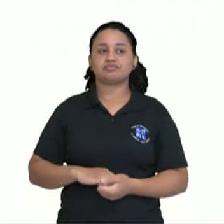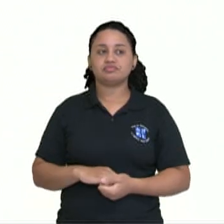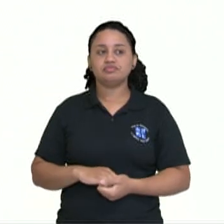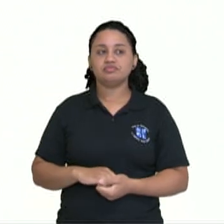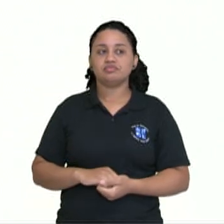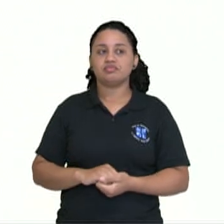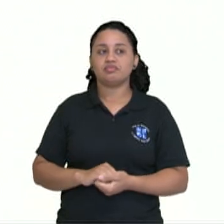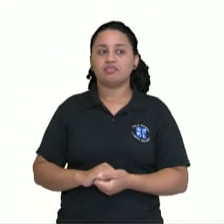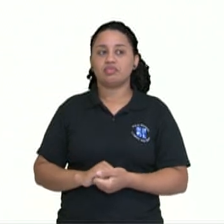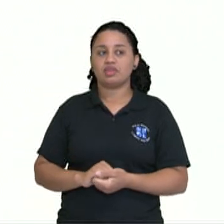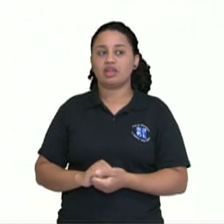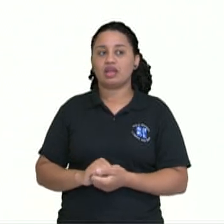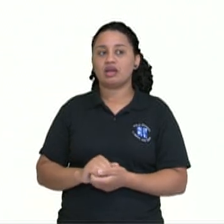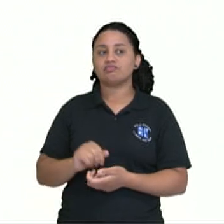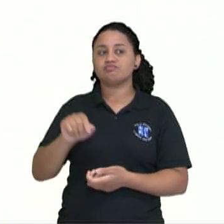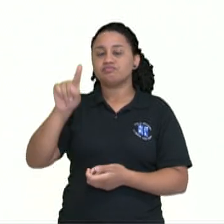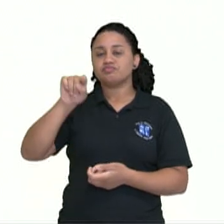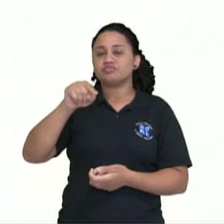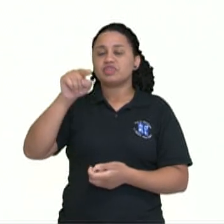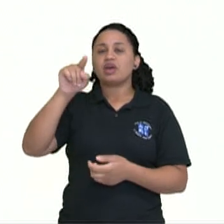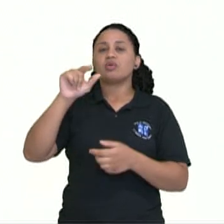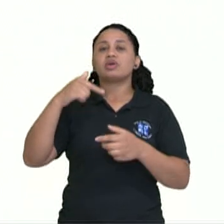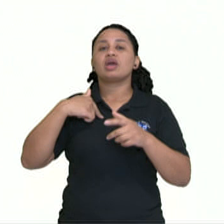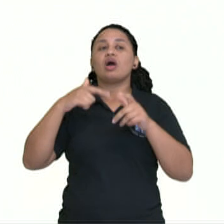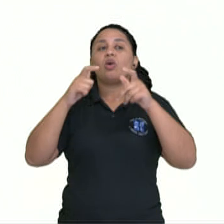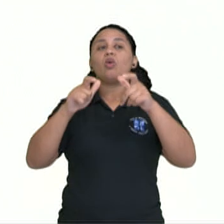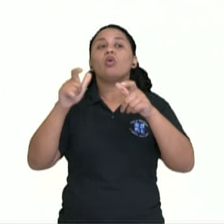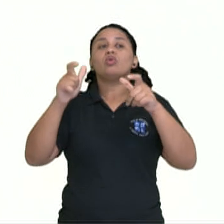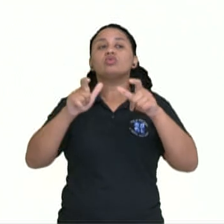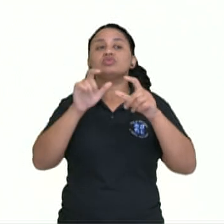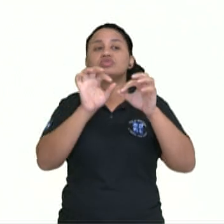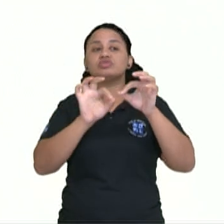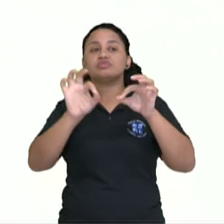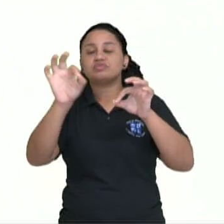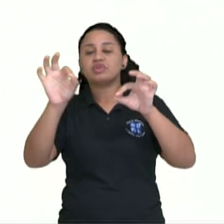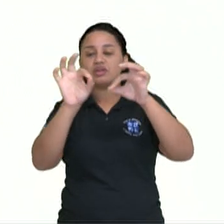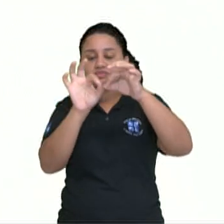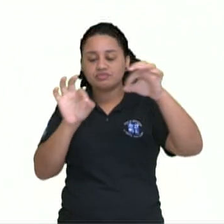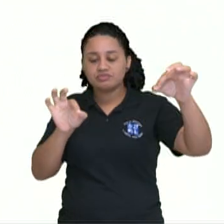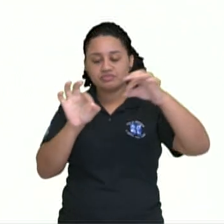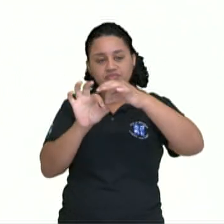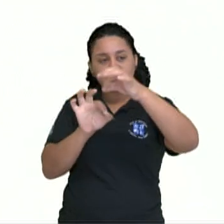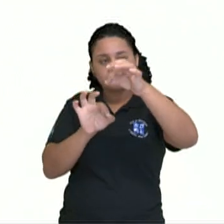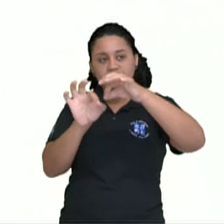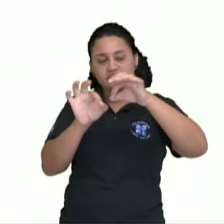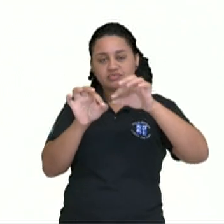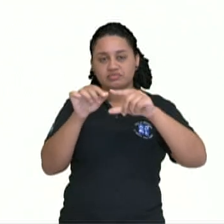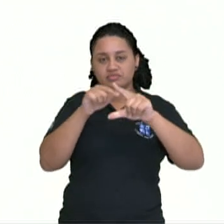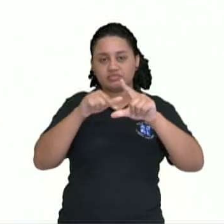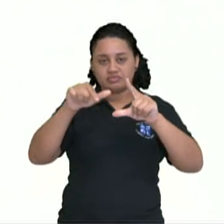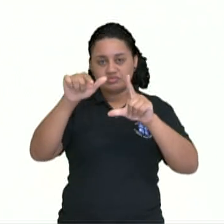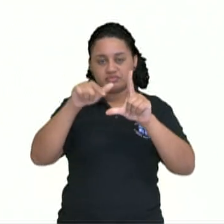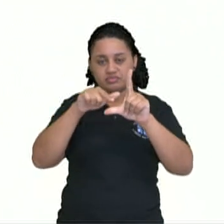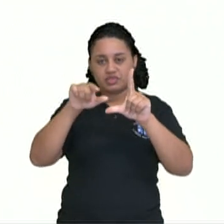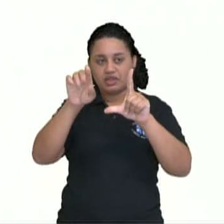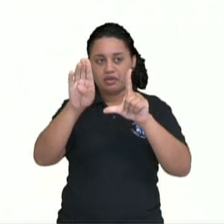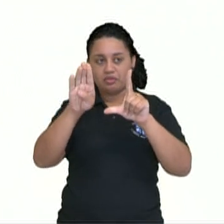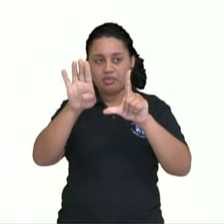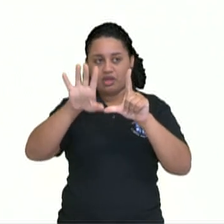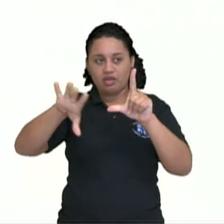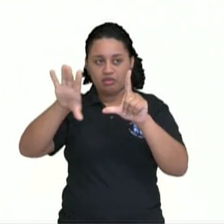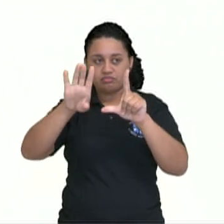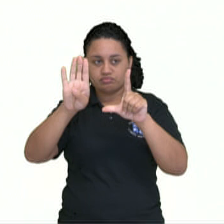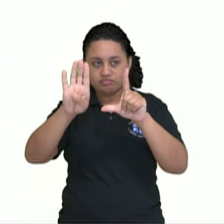é o ângulo entre a direção da corrente, que é por onde passa a corrente, e esse campo beta, B, né, que é